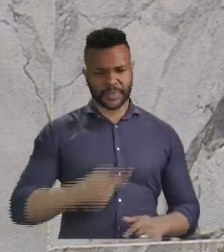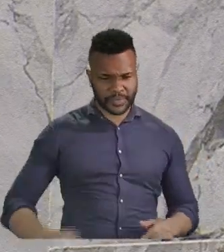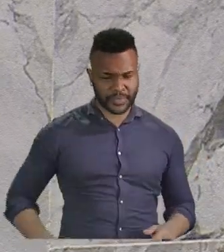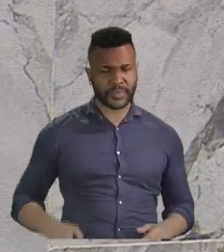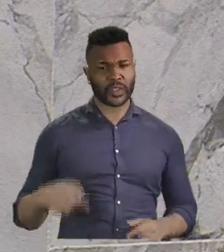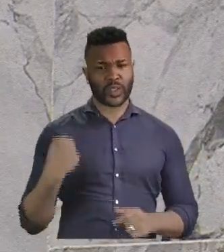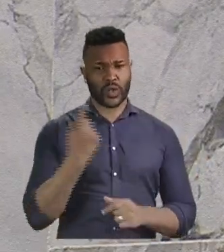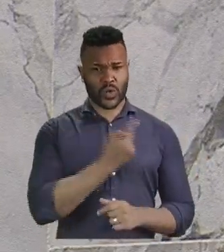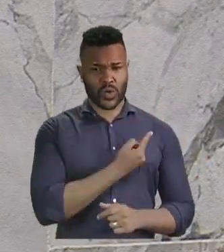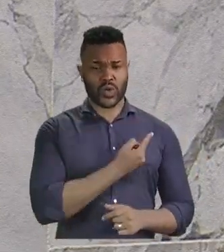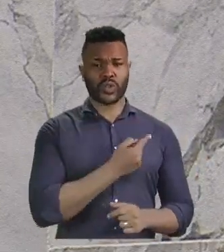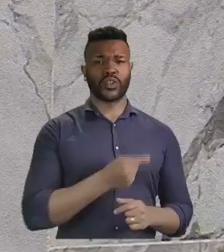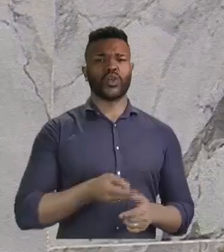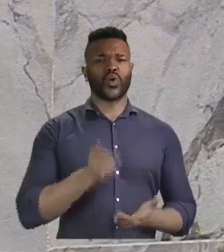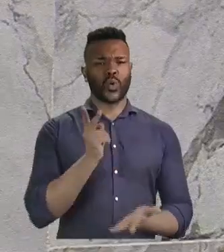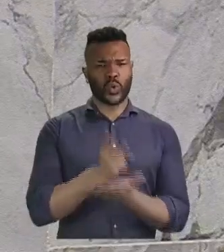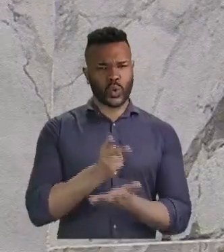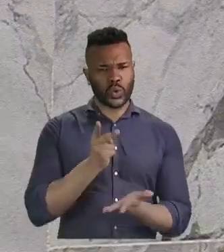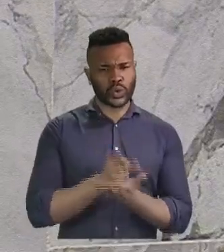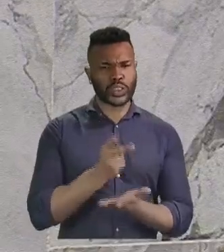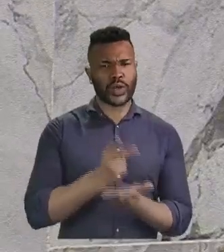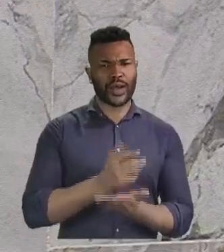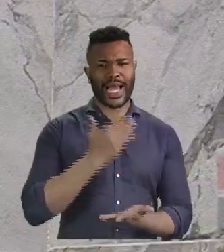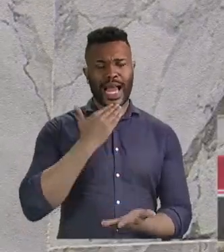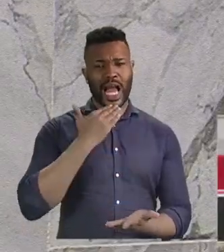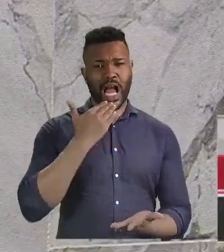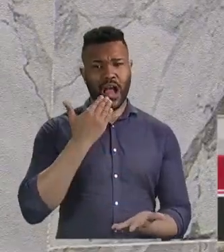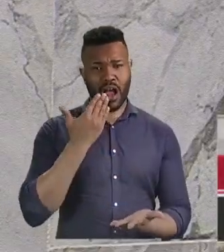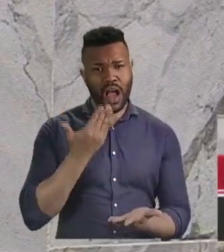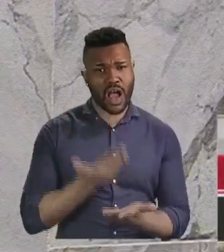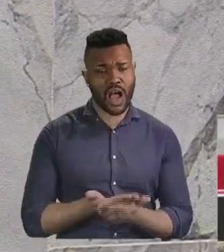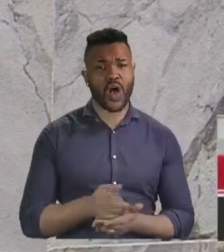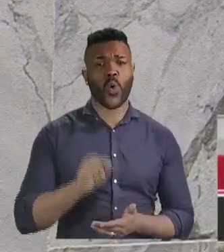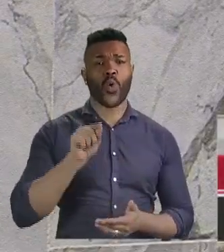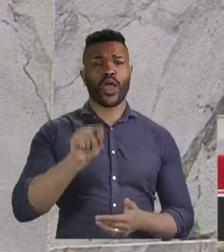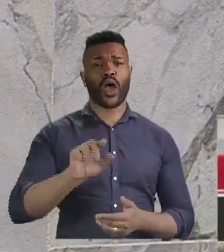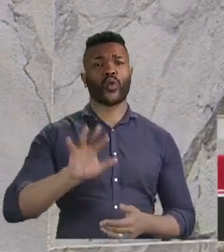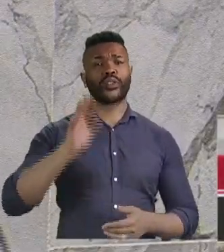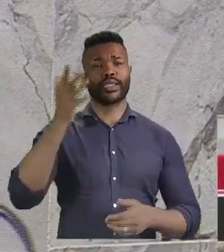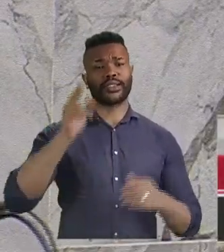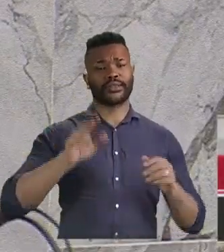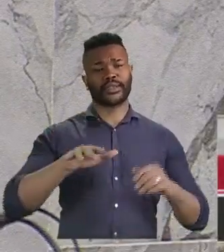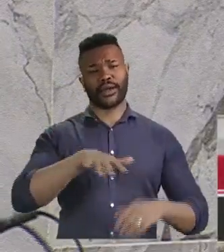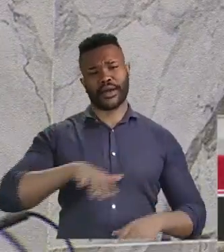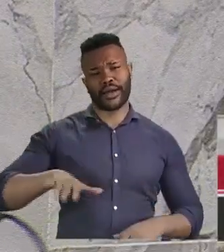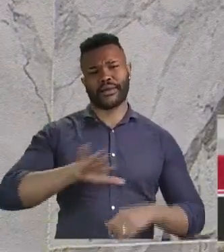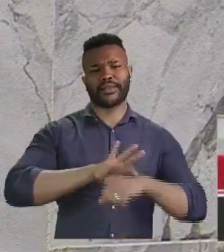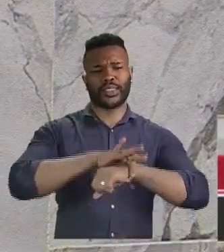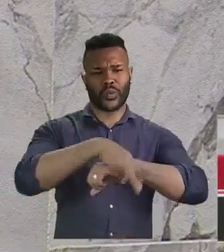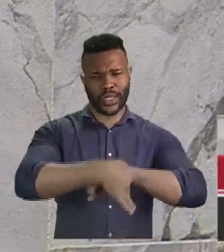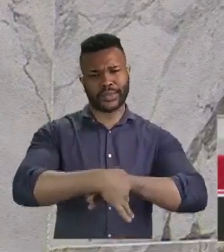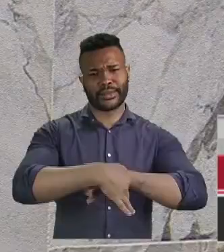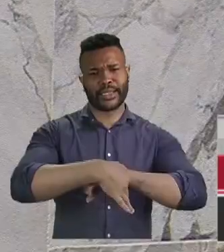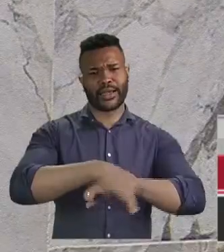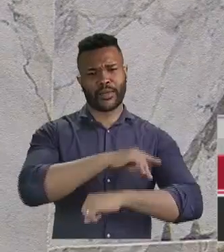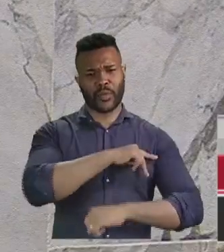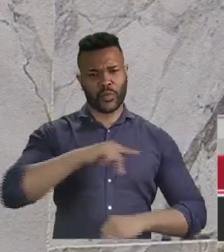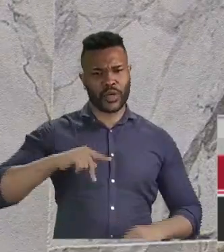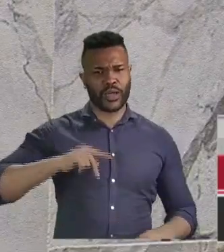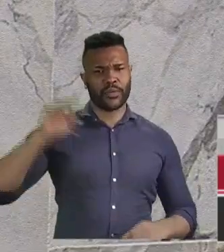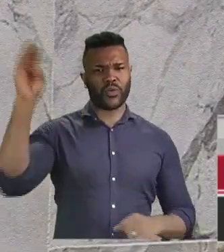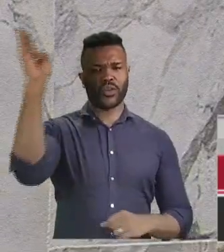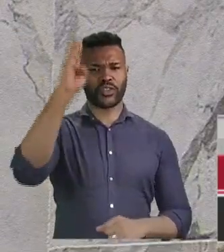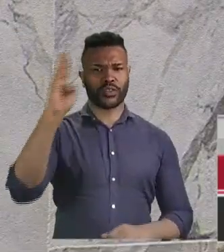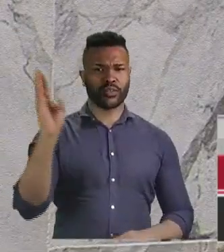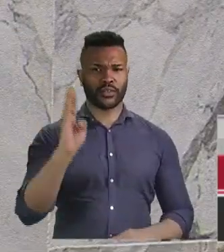nós continuamos abismados com o que acontece na segurança pública no nosso país. Em país nenhum no mundo,